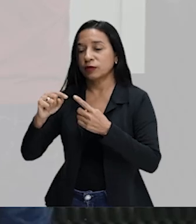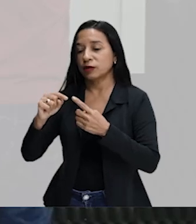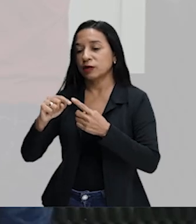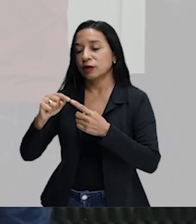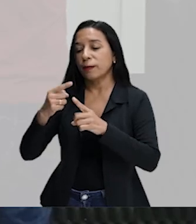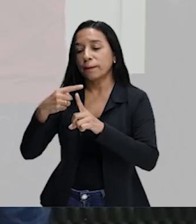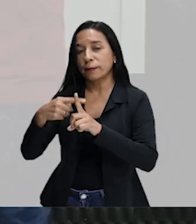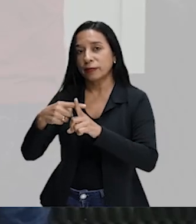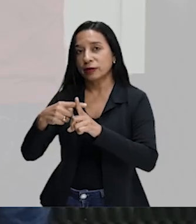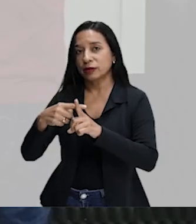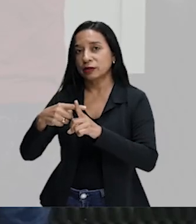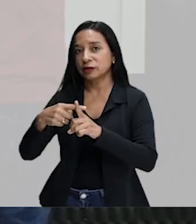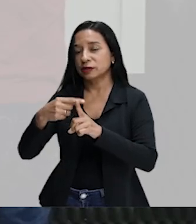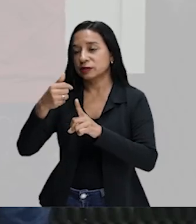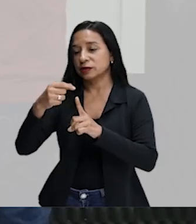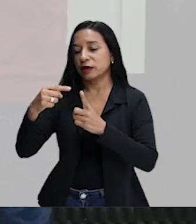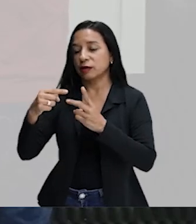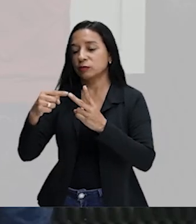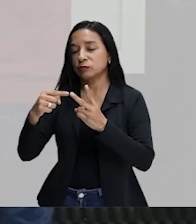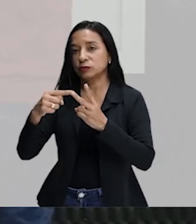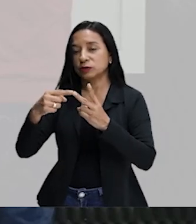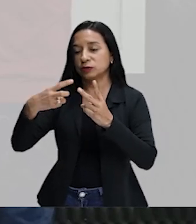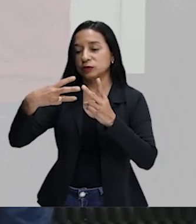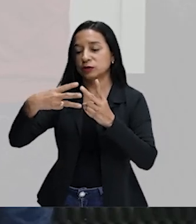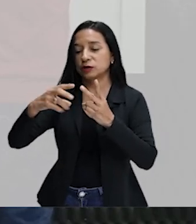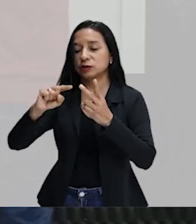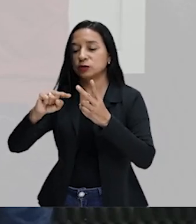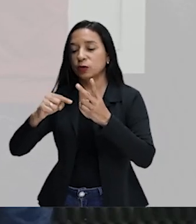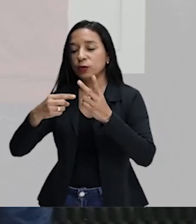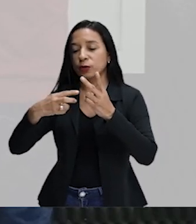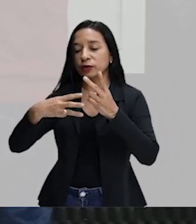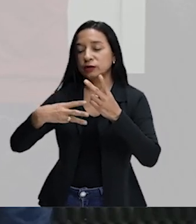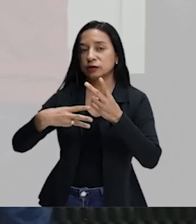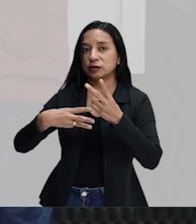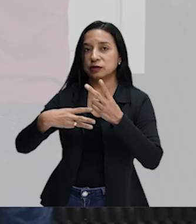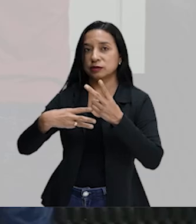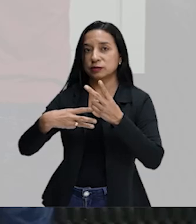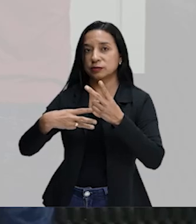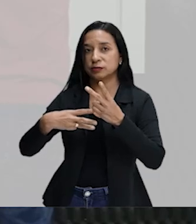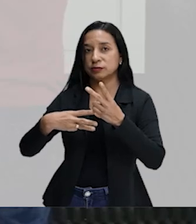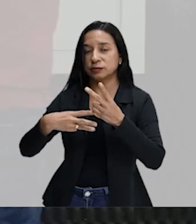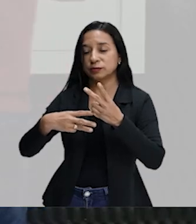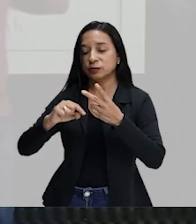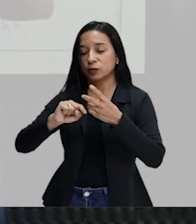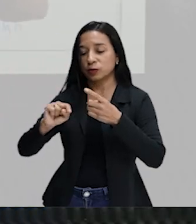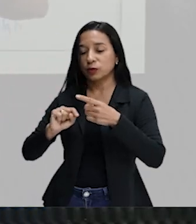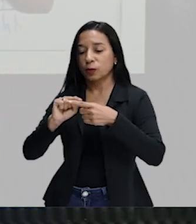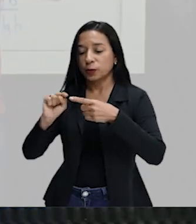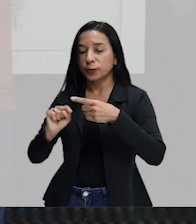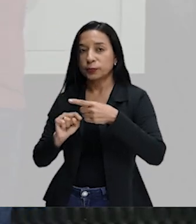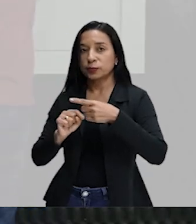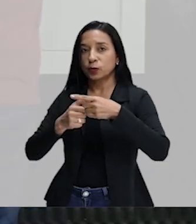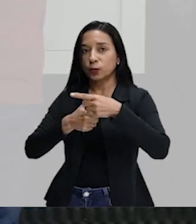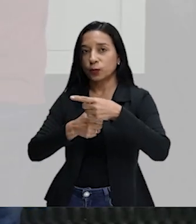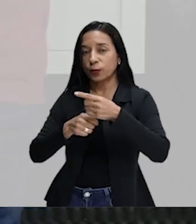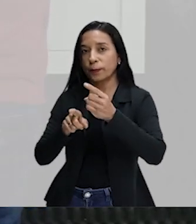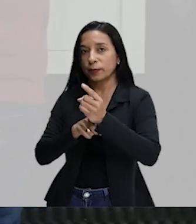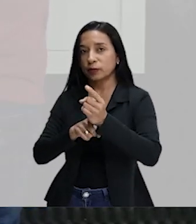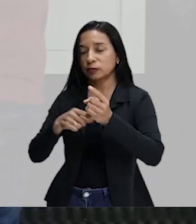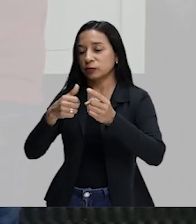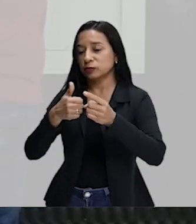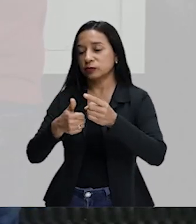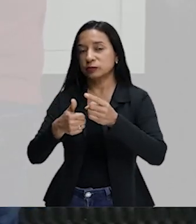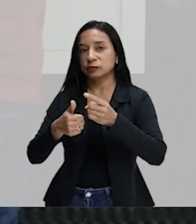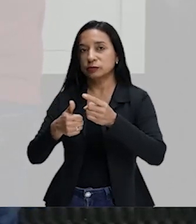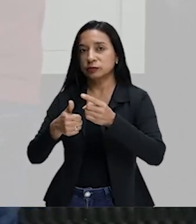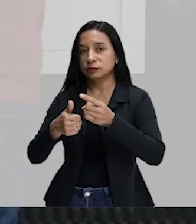Sobre 1 menos. Tangente de 45 é 1. Tangente de 30 é raiz de